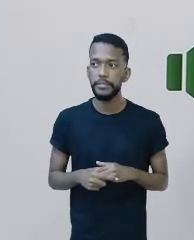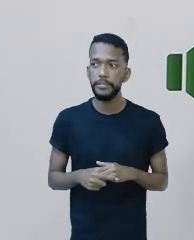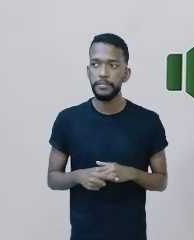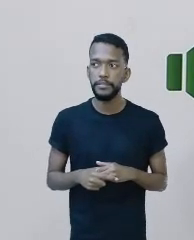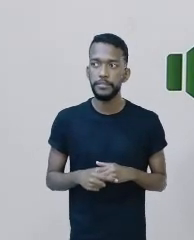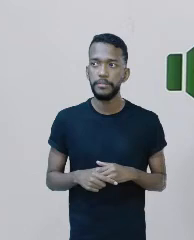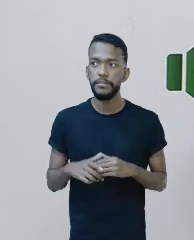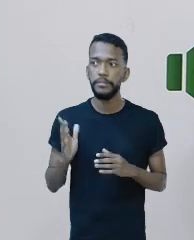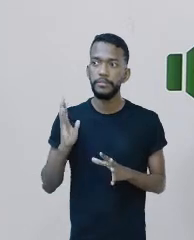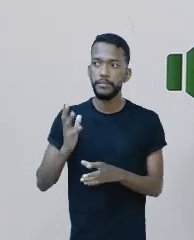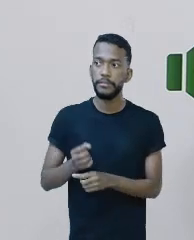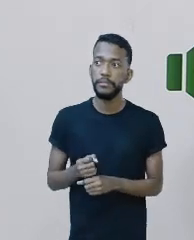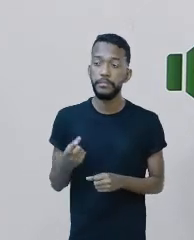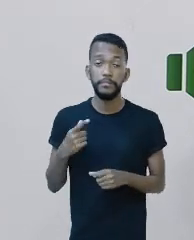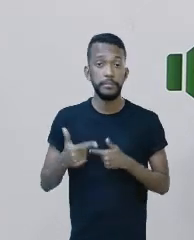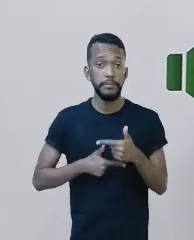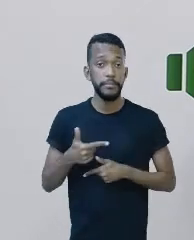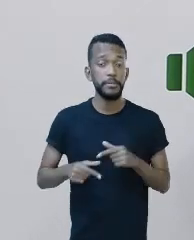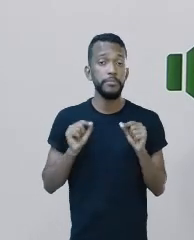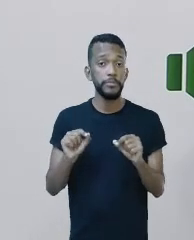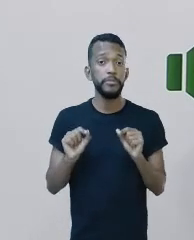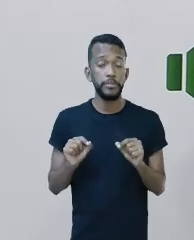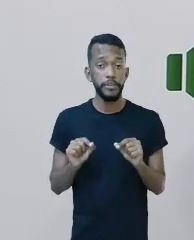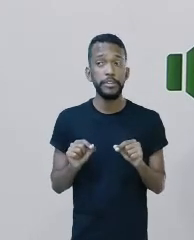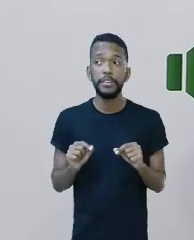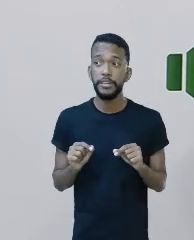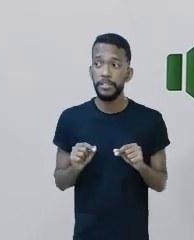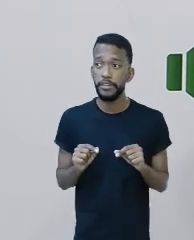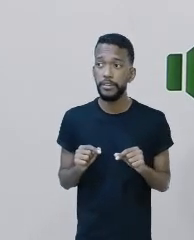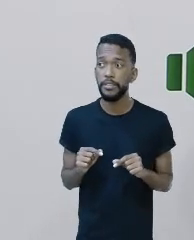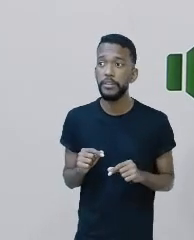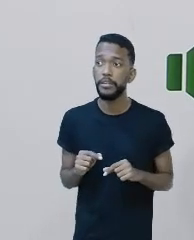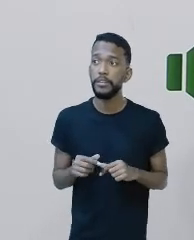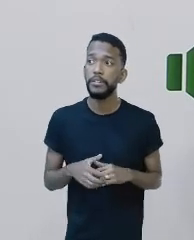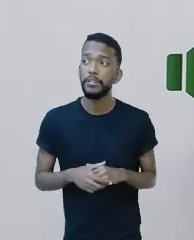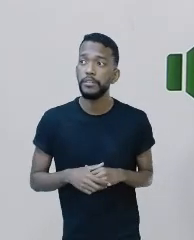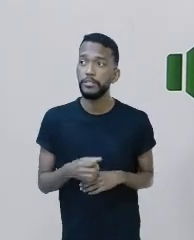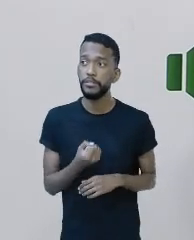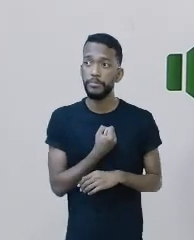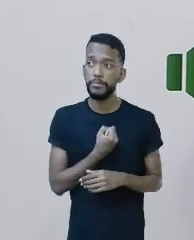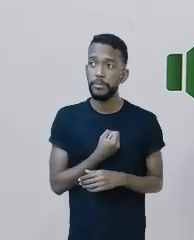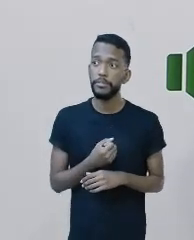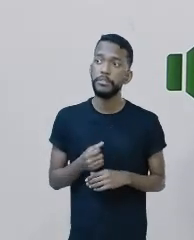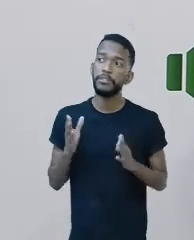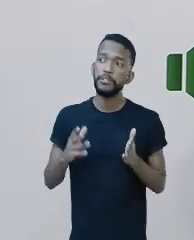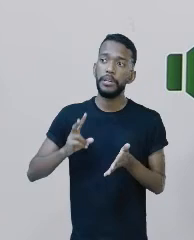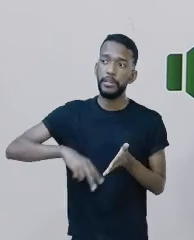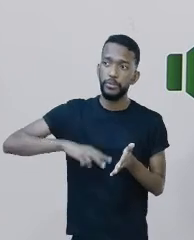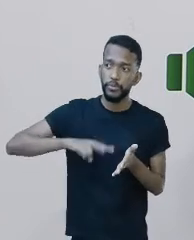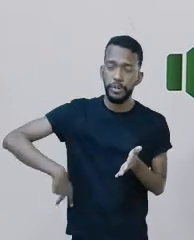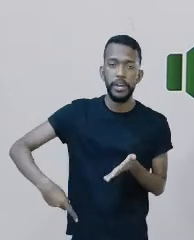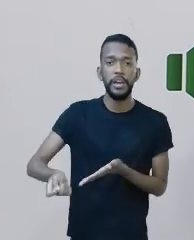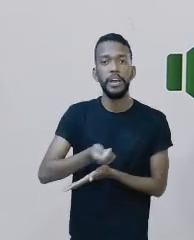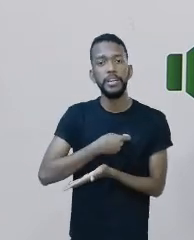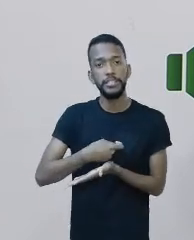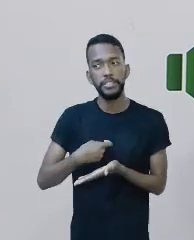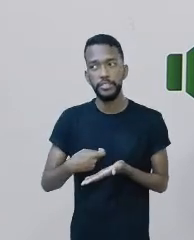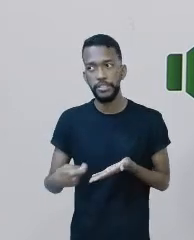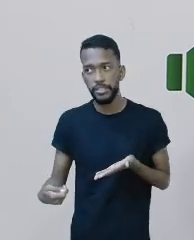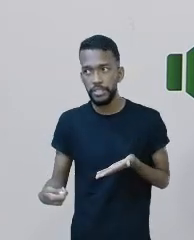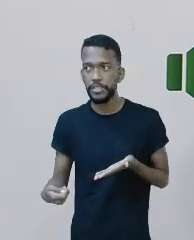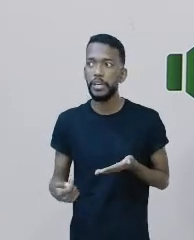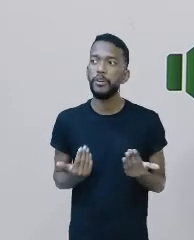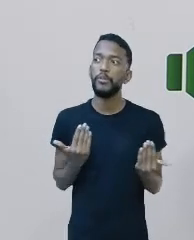hoje, relembrando a nossa aula, trabalhamos com o quê? Com números e fizemos o quê? A leitura,